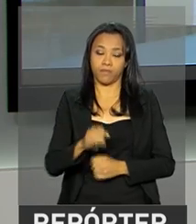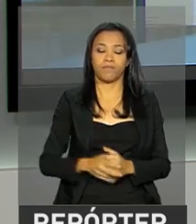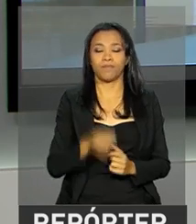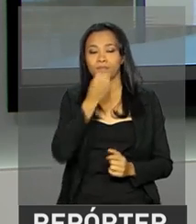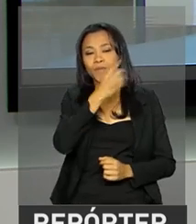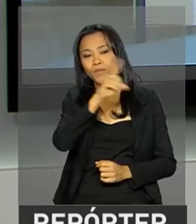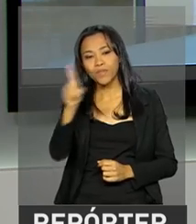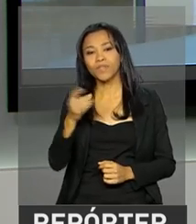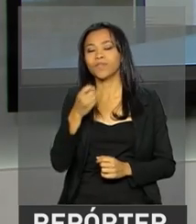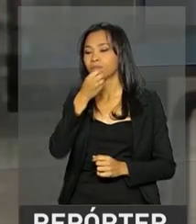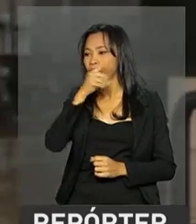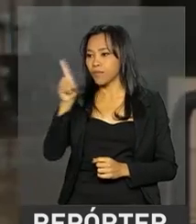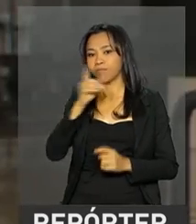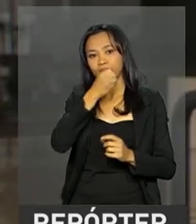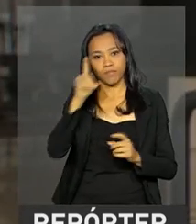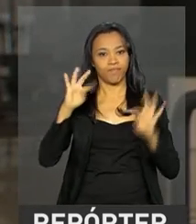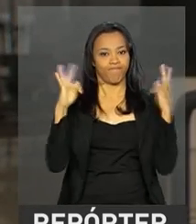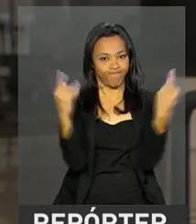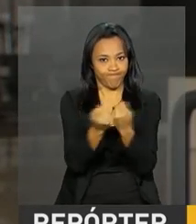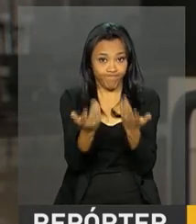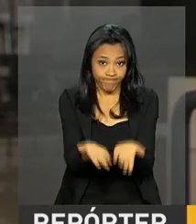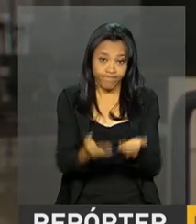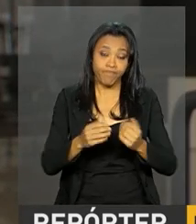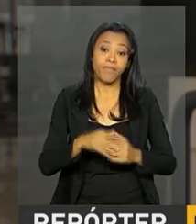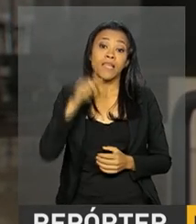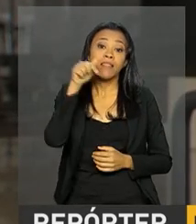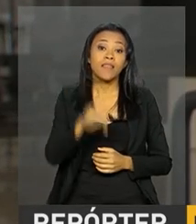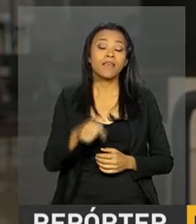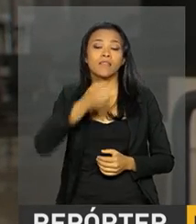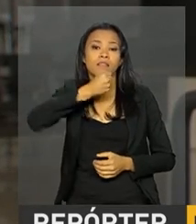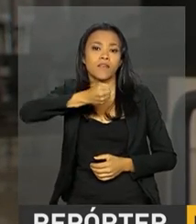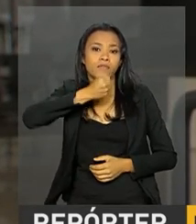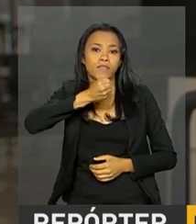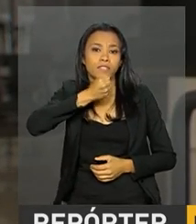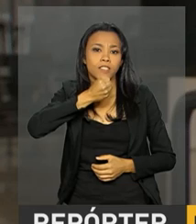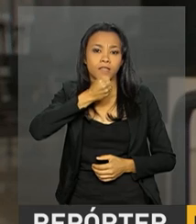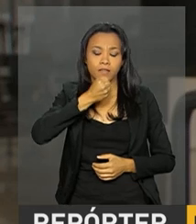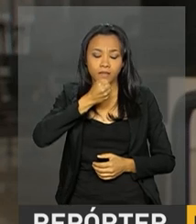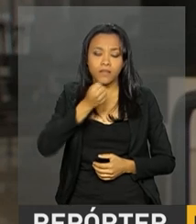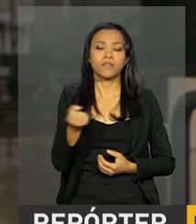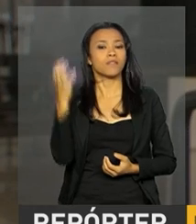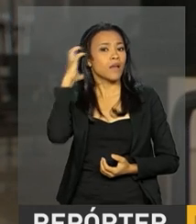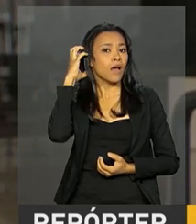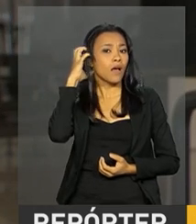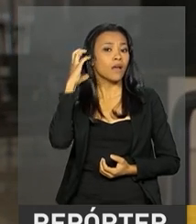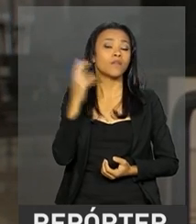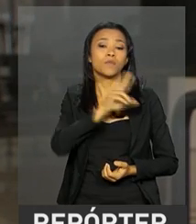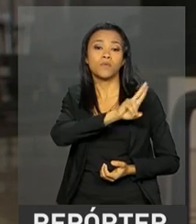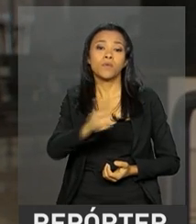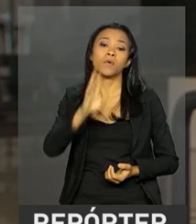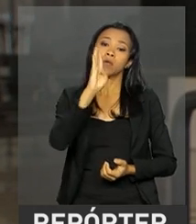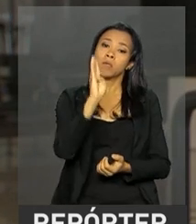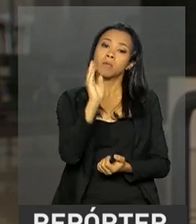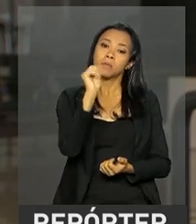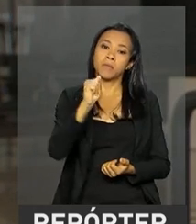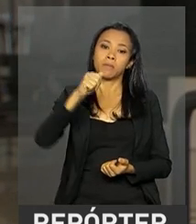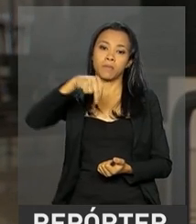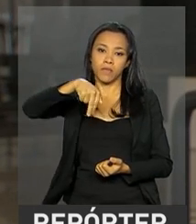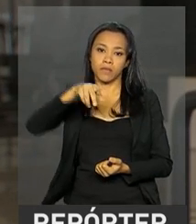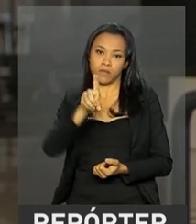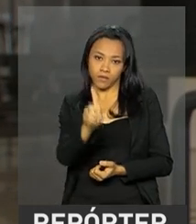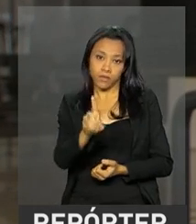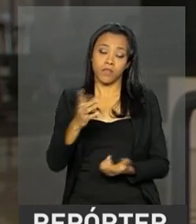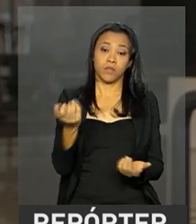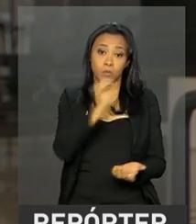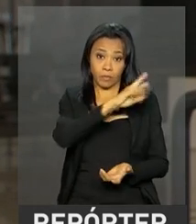dia, Leandro. Bom dia a todos. Olha, Leandro, nessa entrevista ao jornalista Reinaldo Azevedo, da rádio Band News FM, o